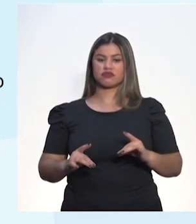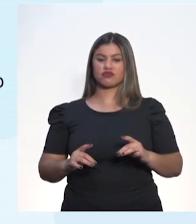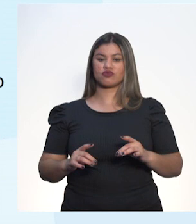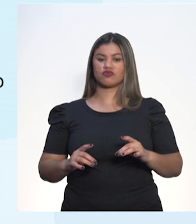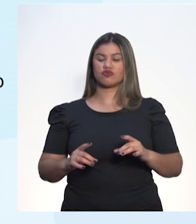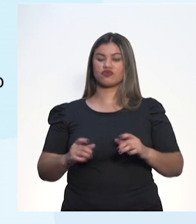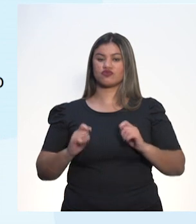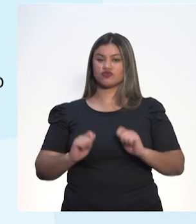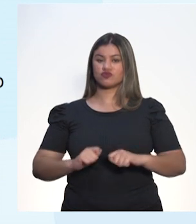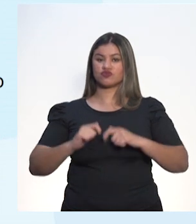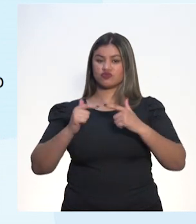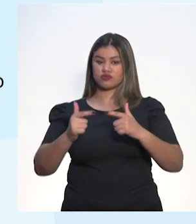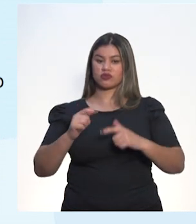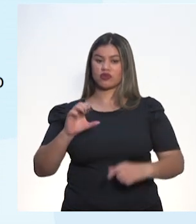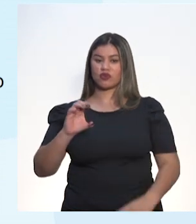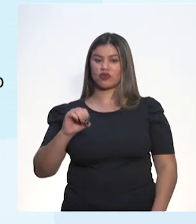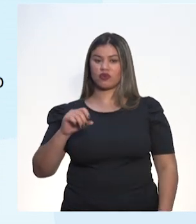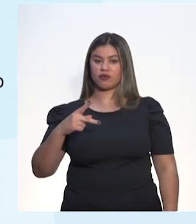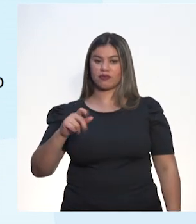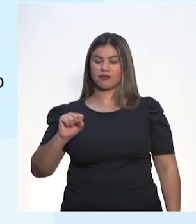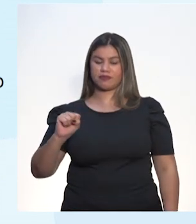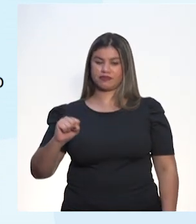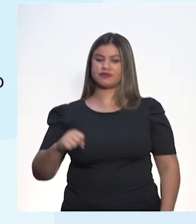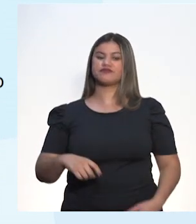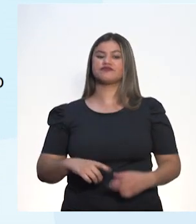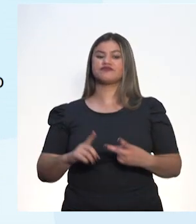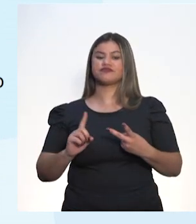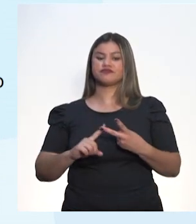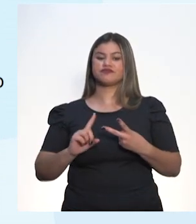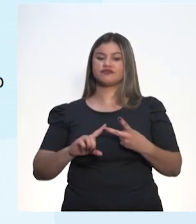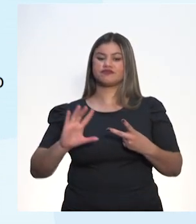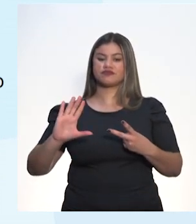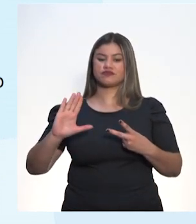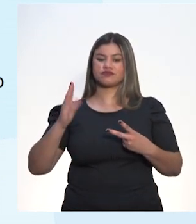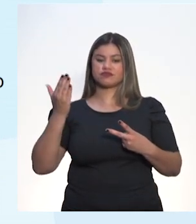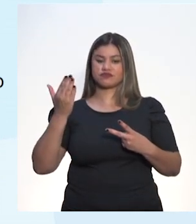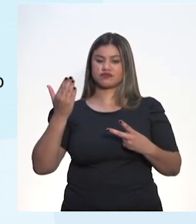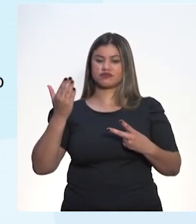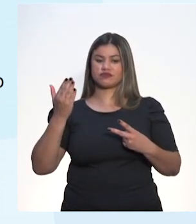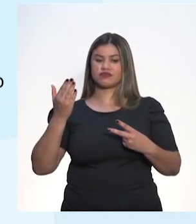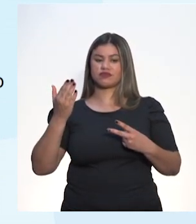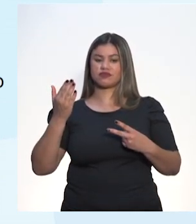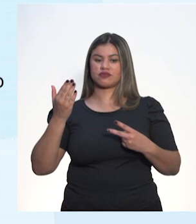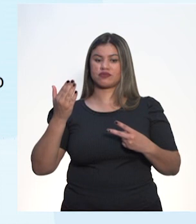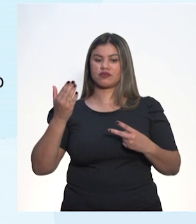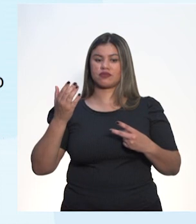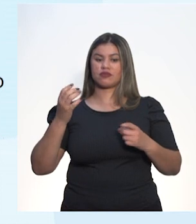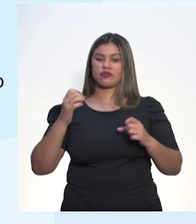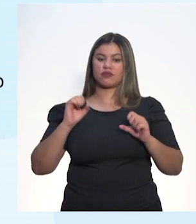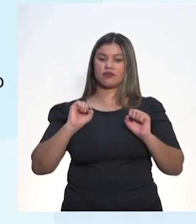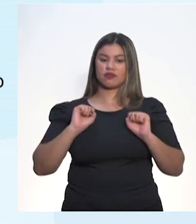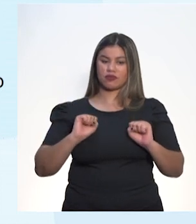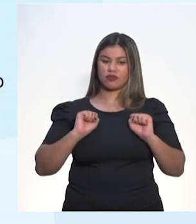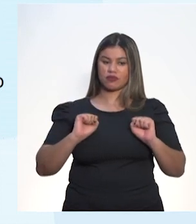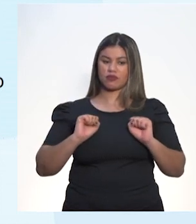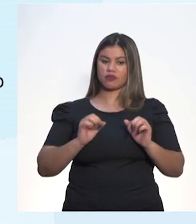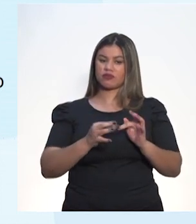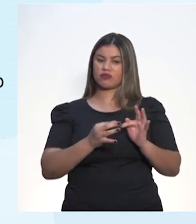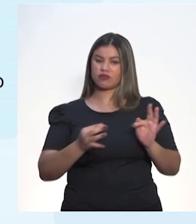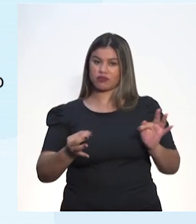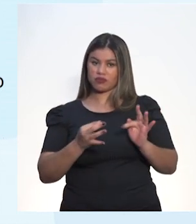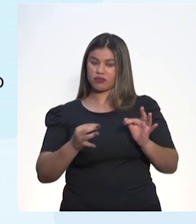copas. B. O evento sortear uma carta de copas. Ele